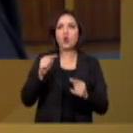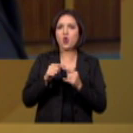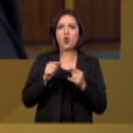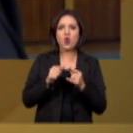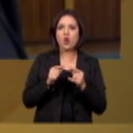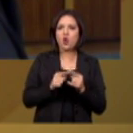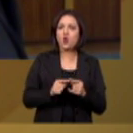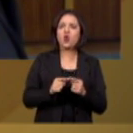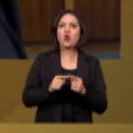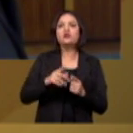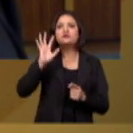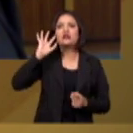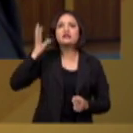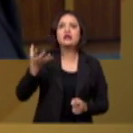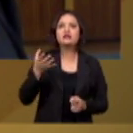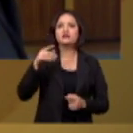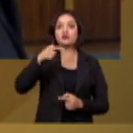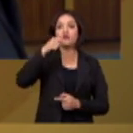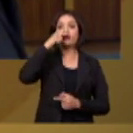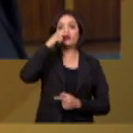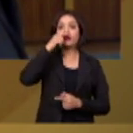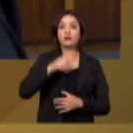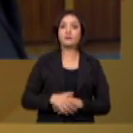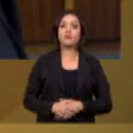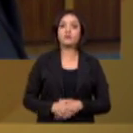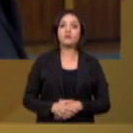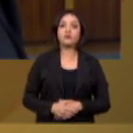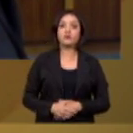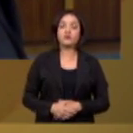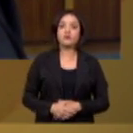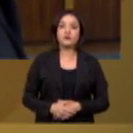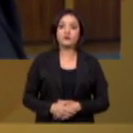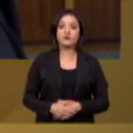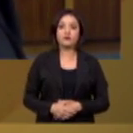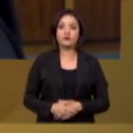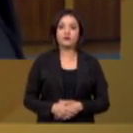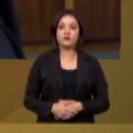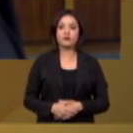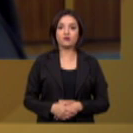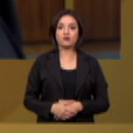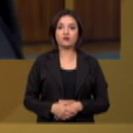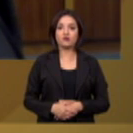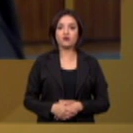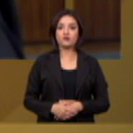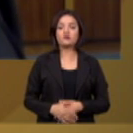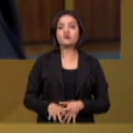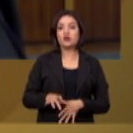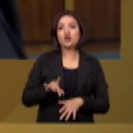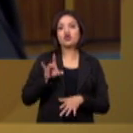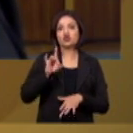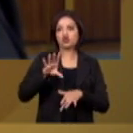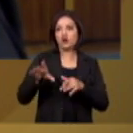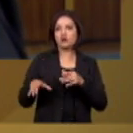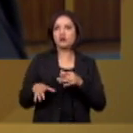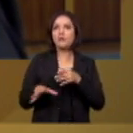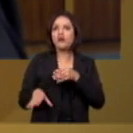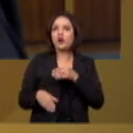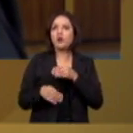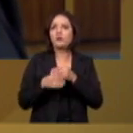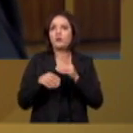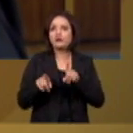do início já tinha apenas como a greve explicitado uma discussão paralela mais importante